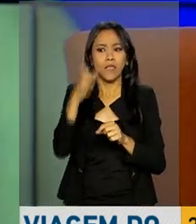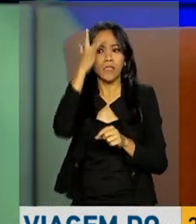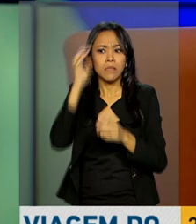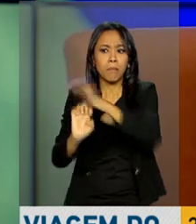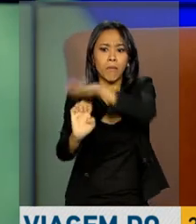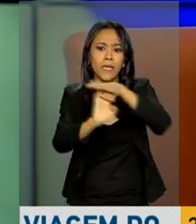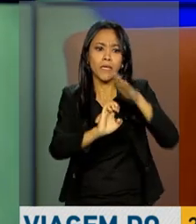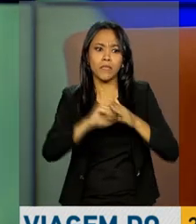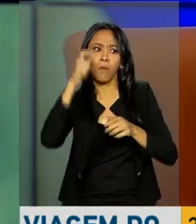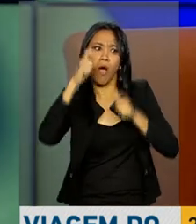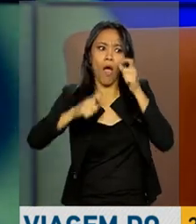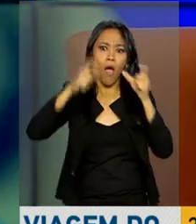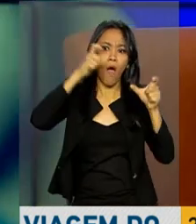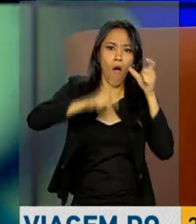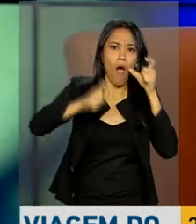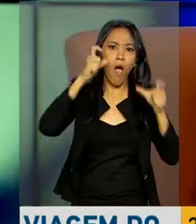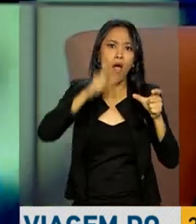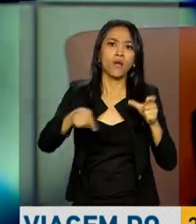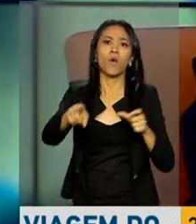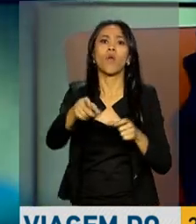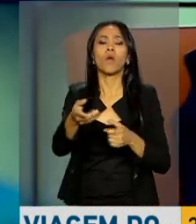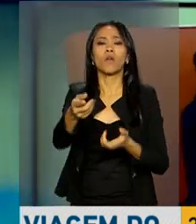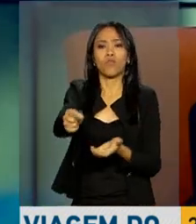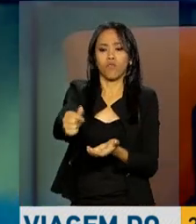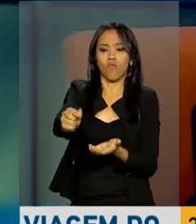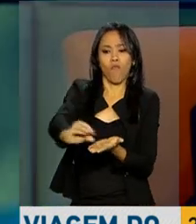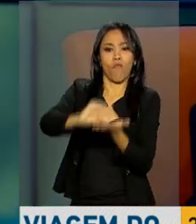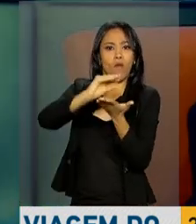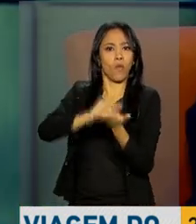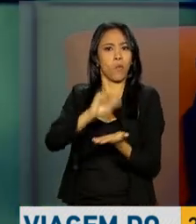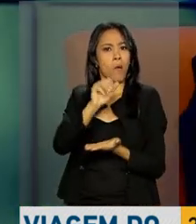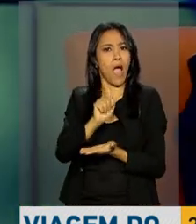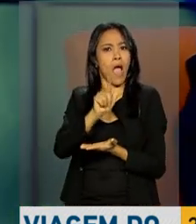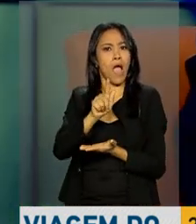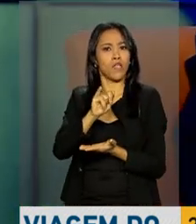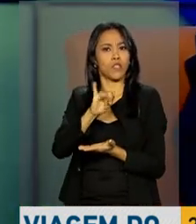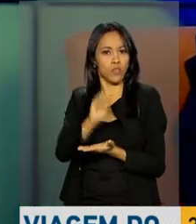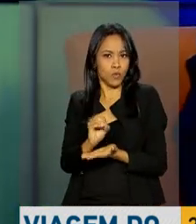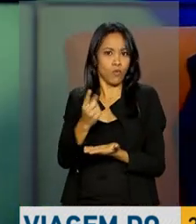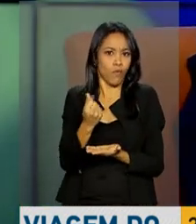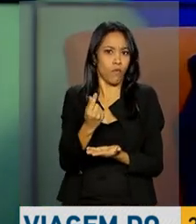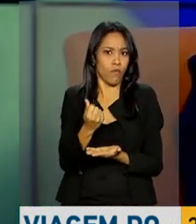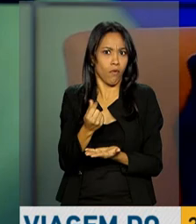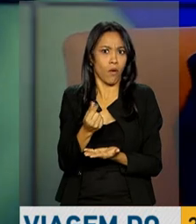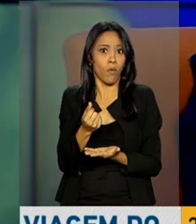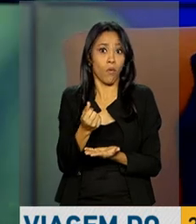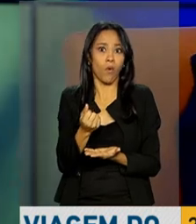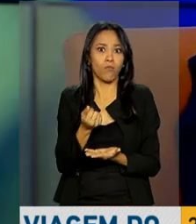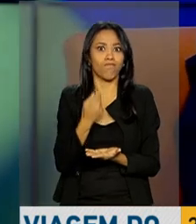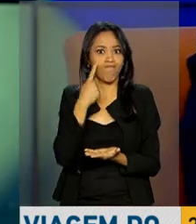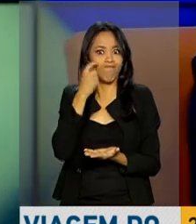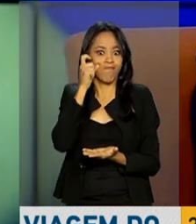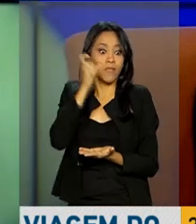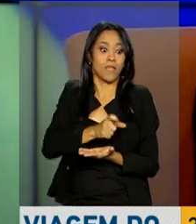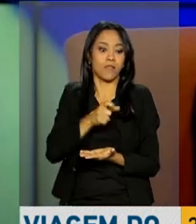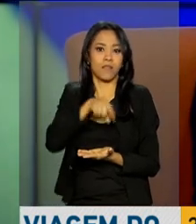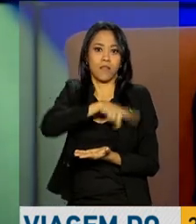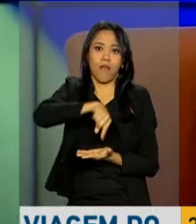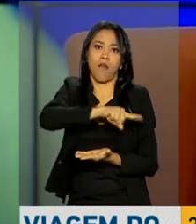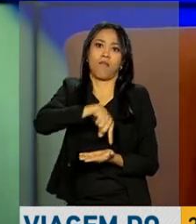concorrentes colocam um ágio muito significativo em todas estas concessões. Então